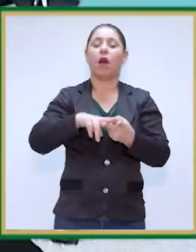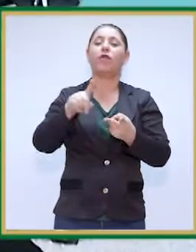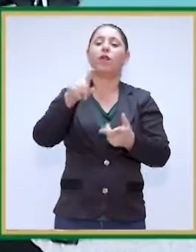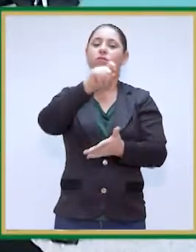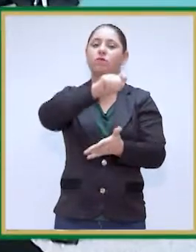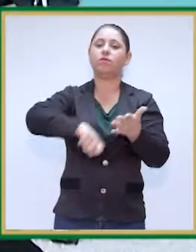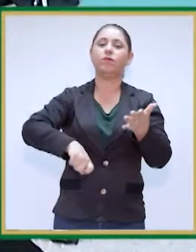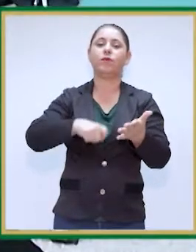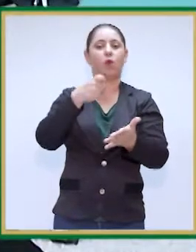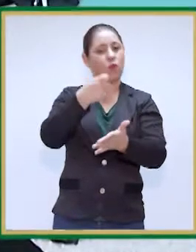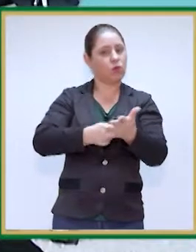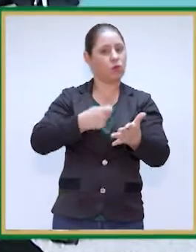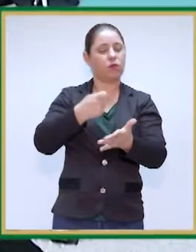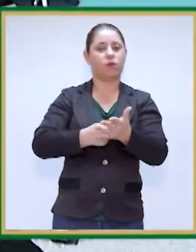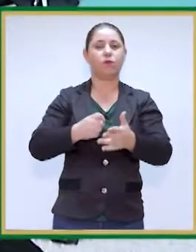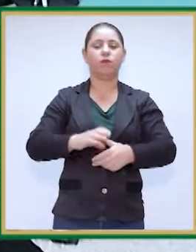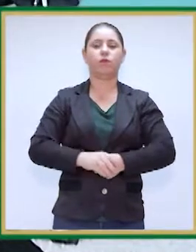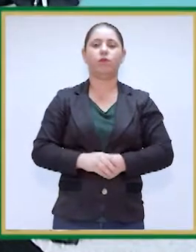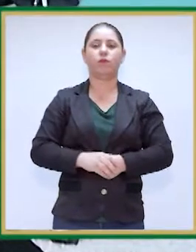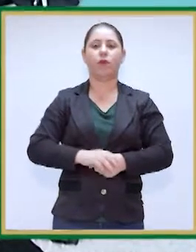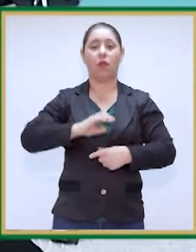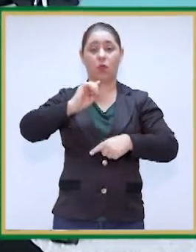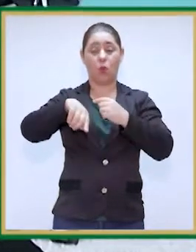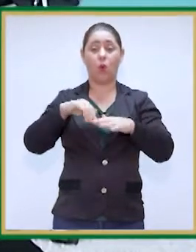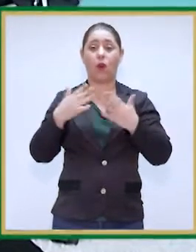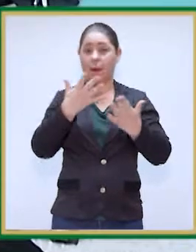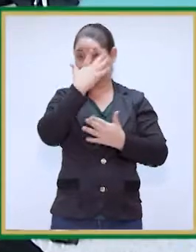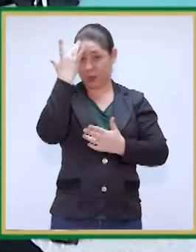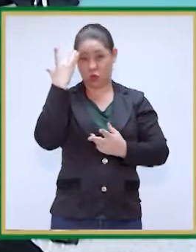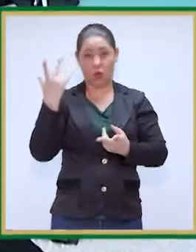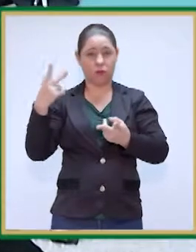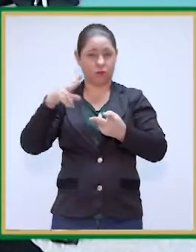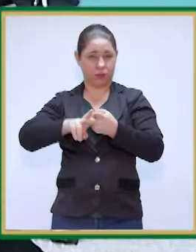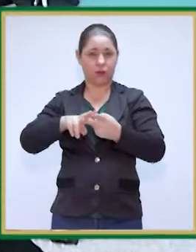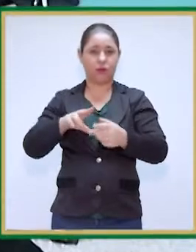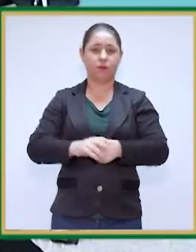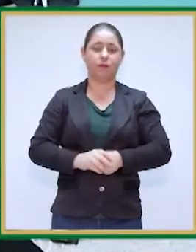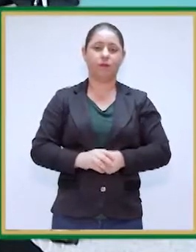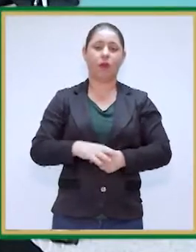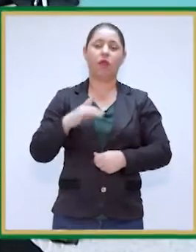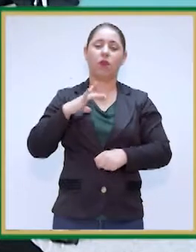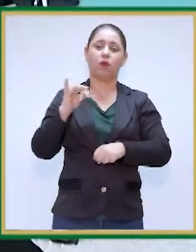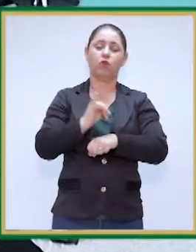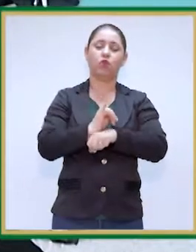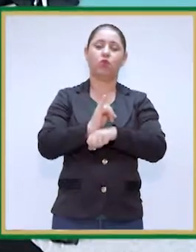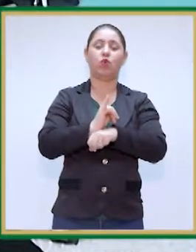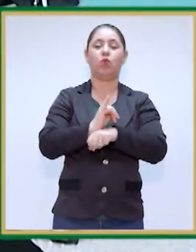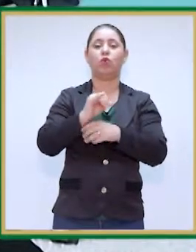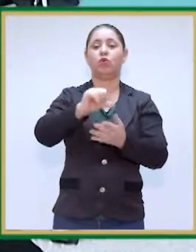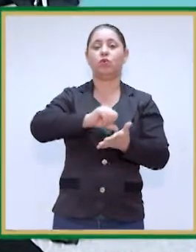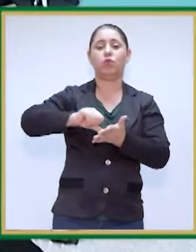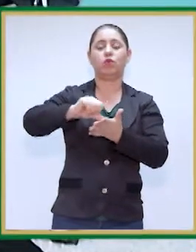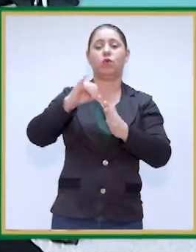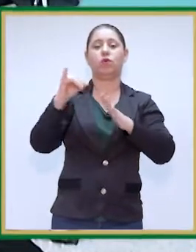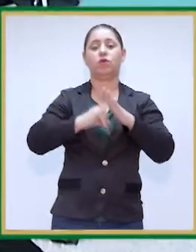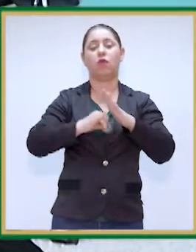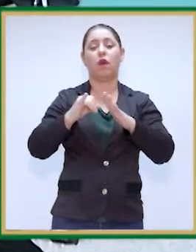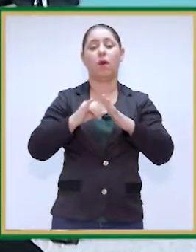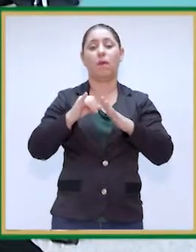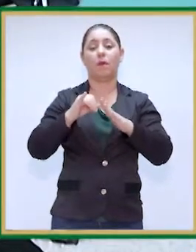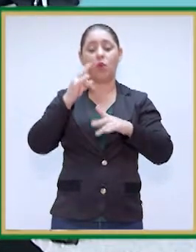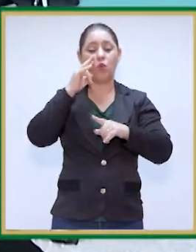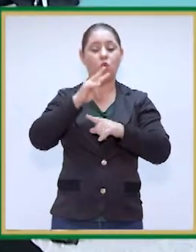é depois que a pessoa é condenada, e aí que entra em ação o NUSPEN, para cuidar da execução da pena, para que a